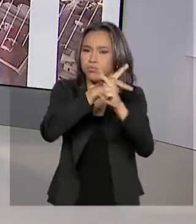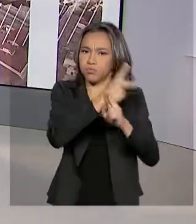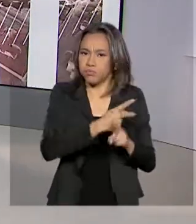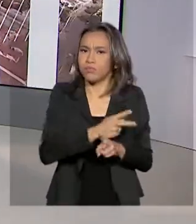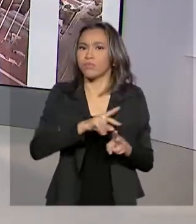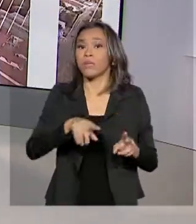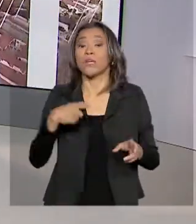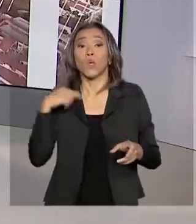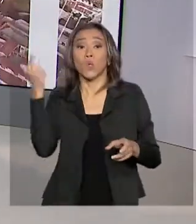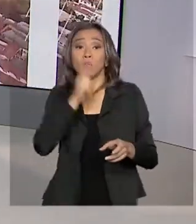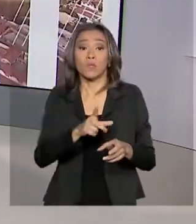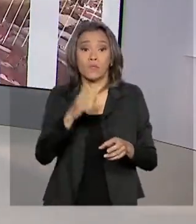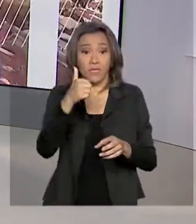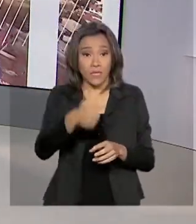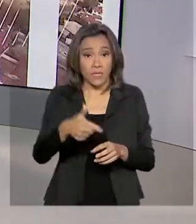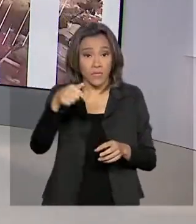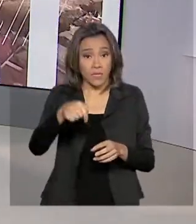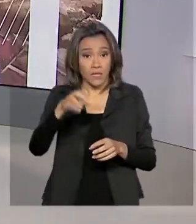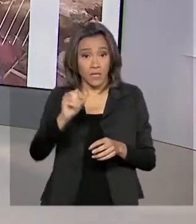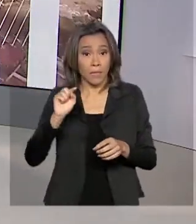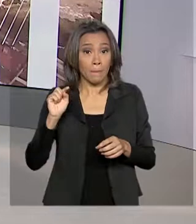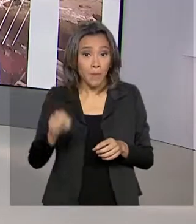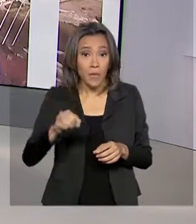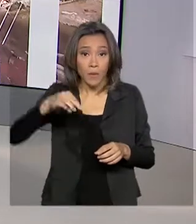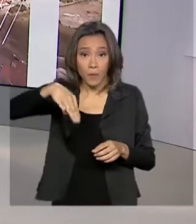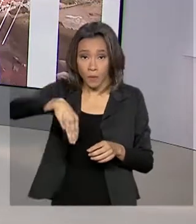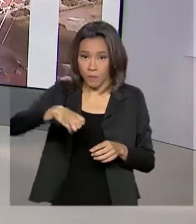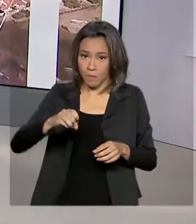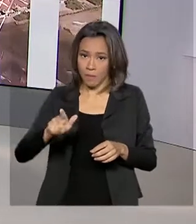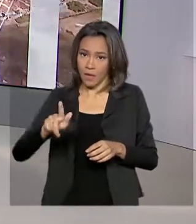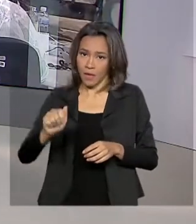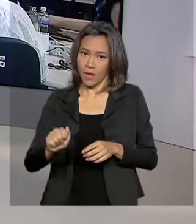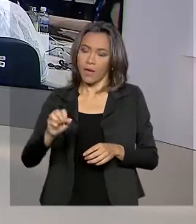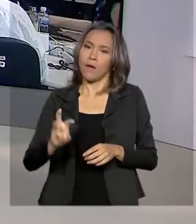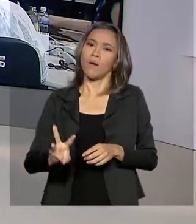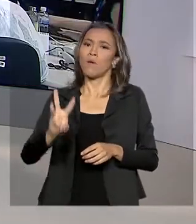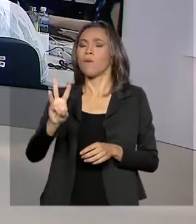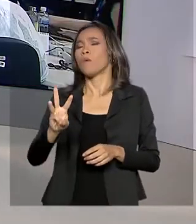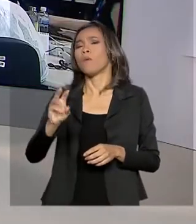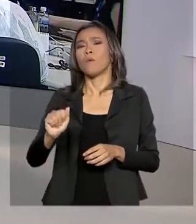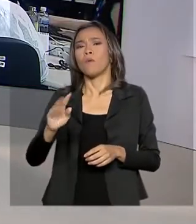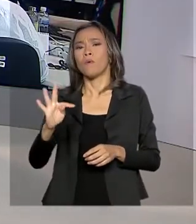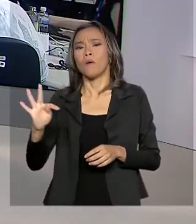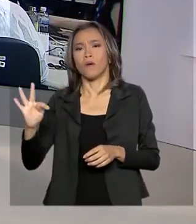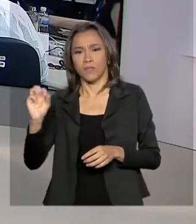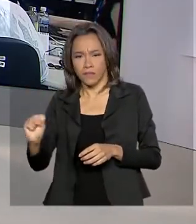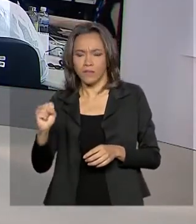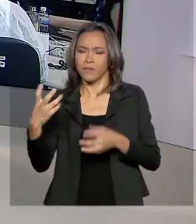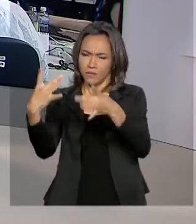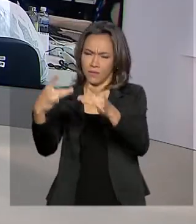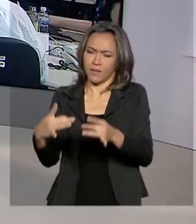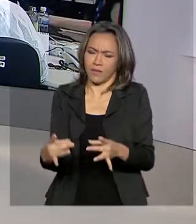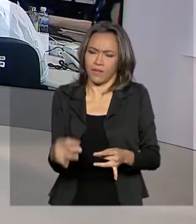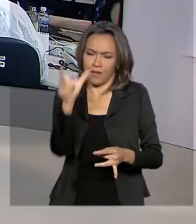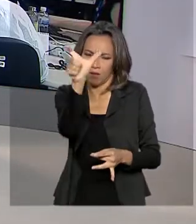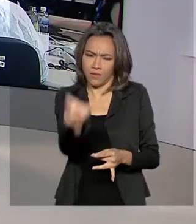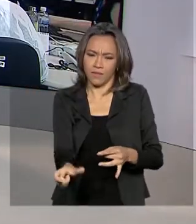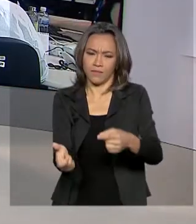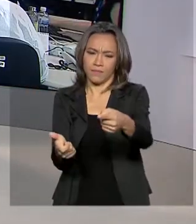170 mil megawatts de capacidade. Vamos ao Rio de Janeiro saber esses detalhes com o Tiago Pimenta. Bom dia, Tiago.